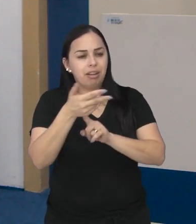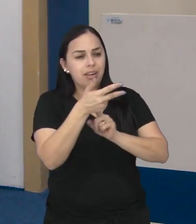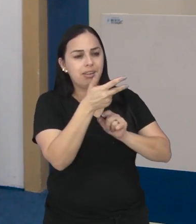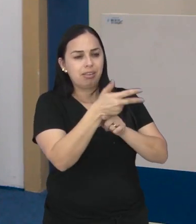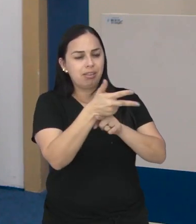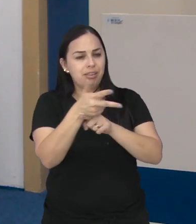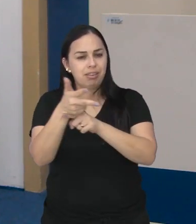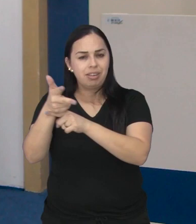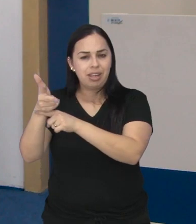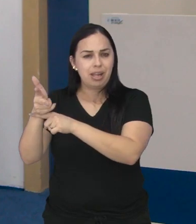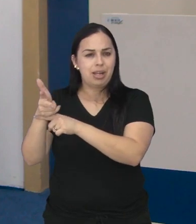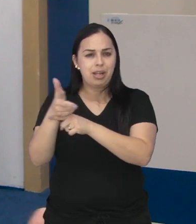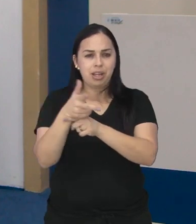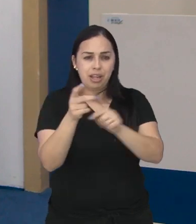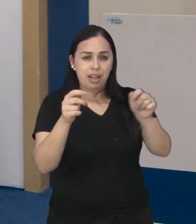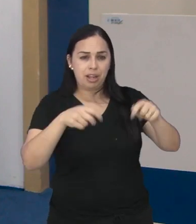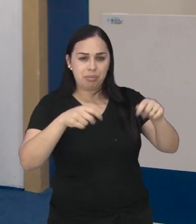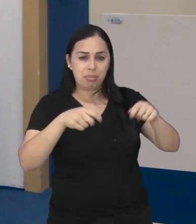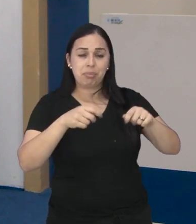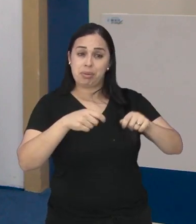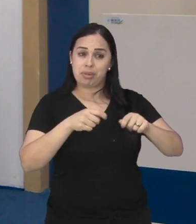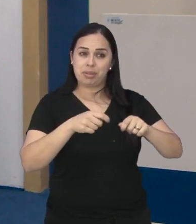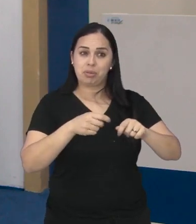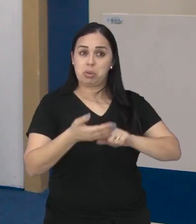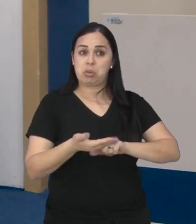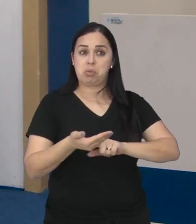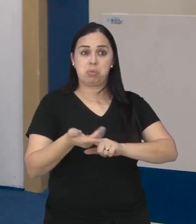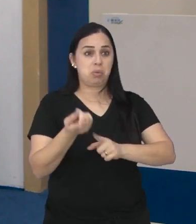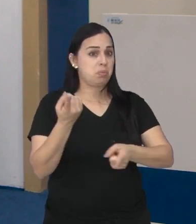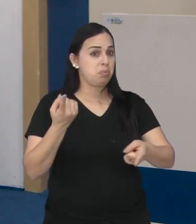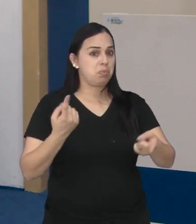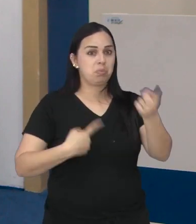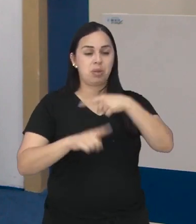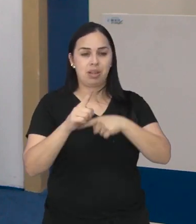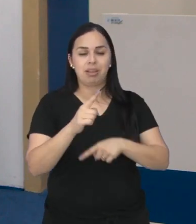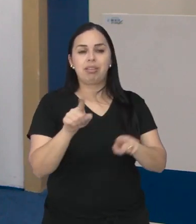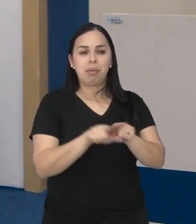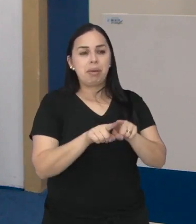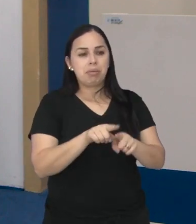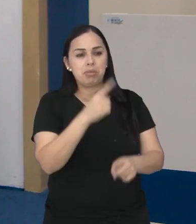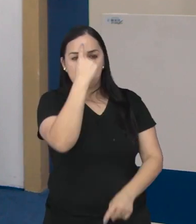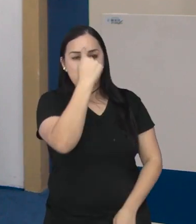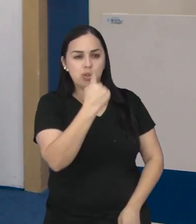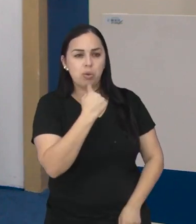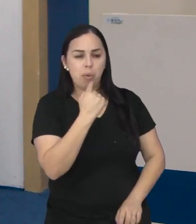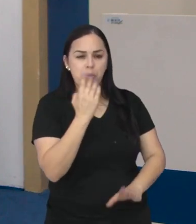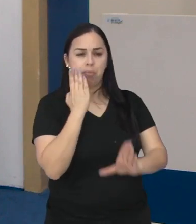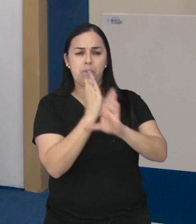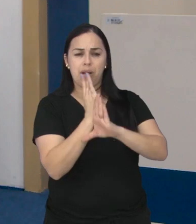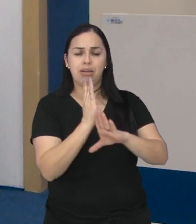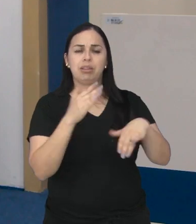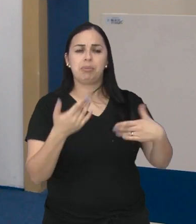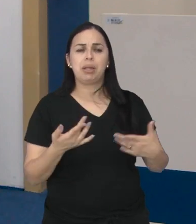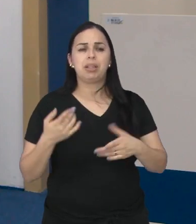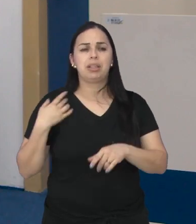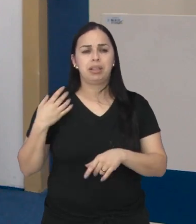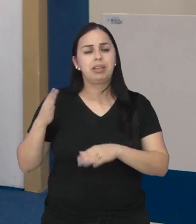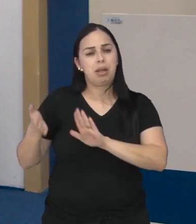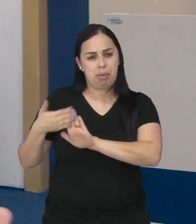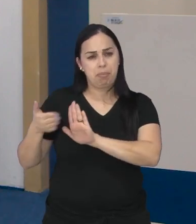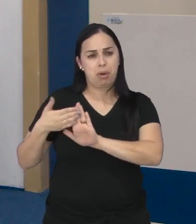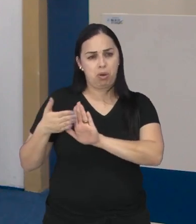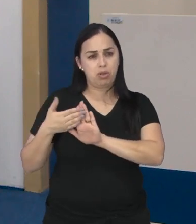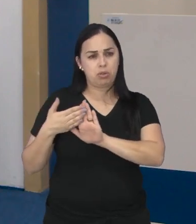gente monitorar toda a cidade com uma alta tecnologia de reconhecimento facial, e também existe uma discussão em